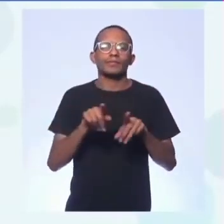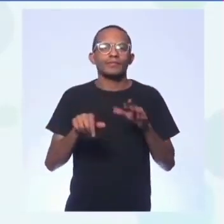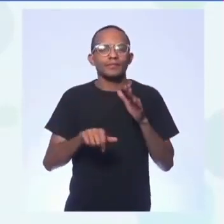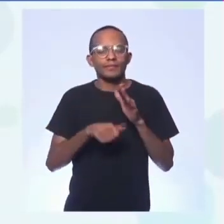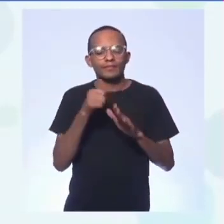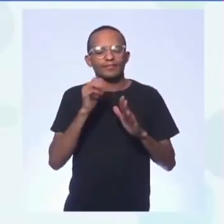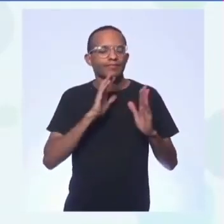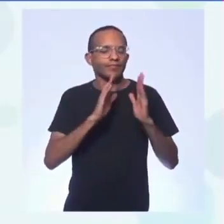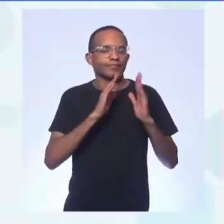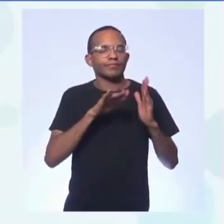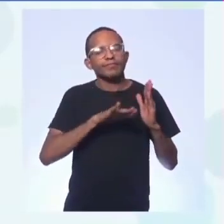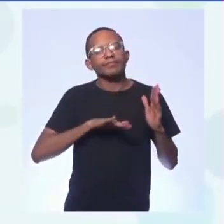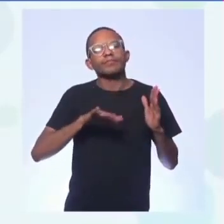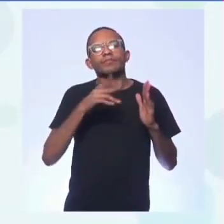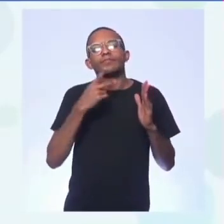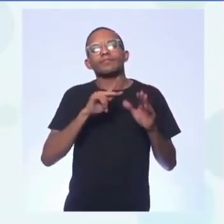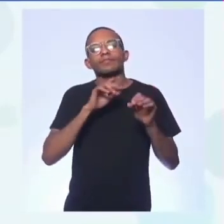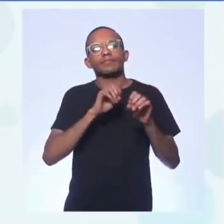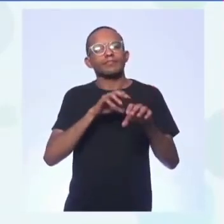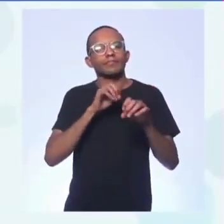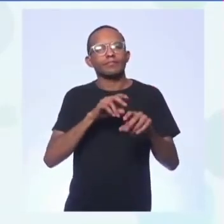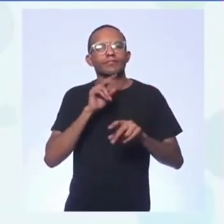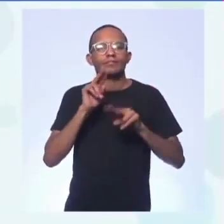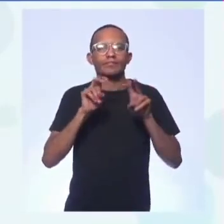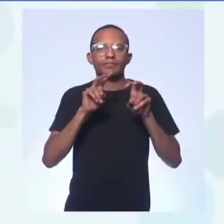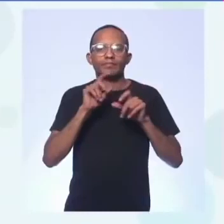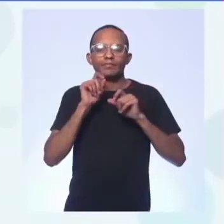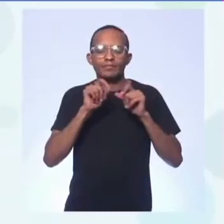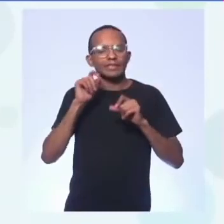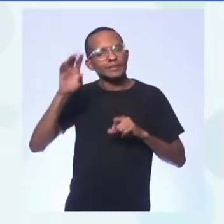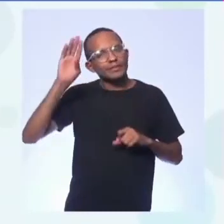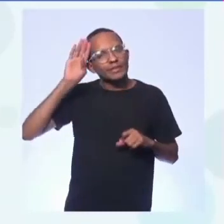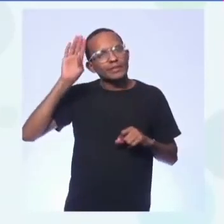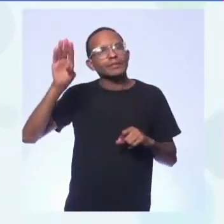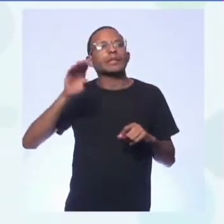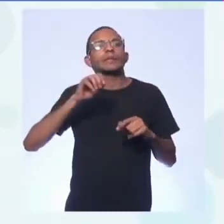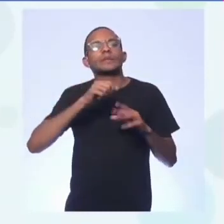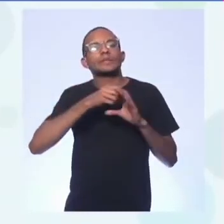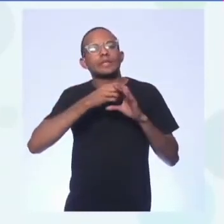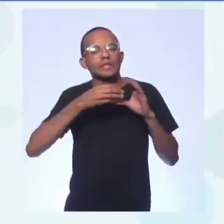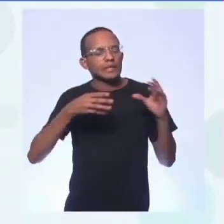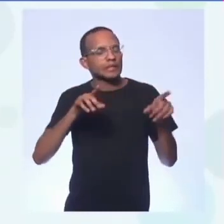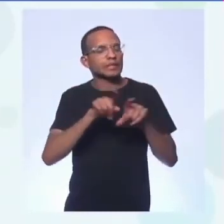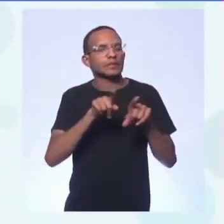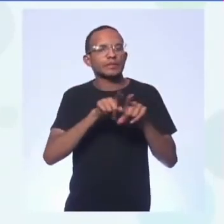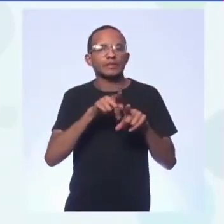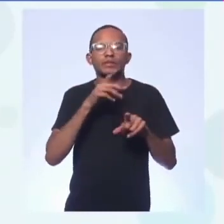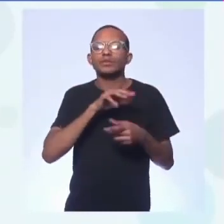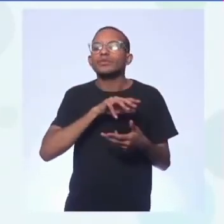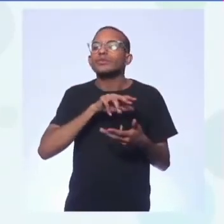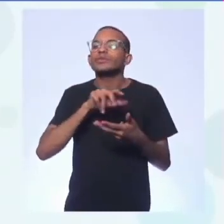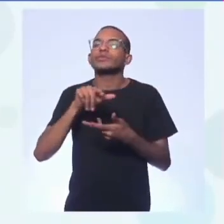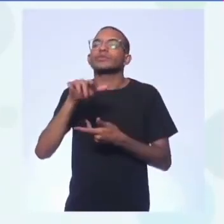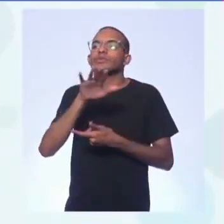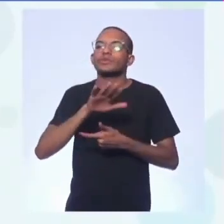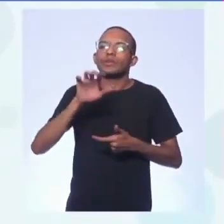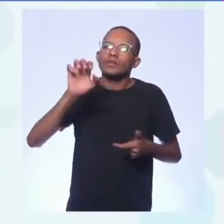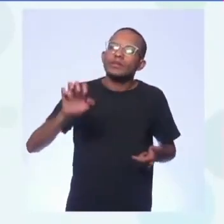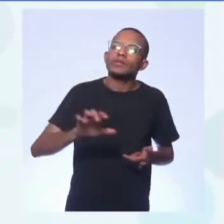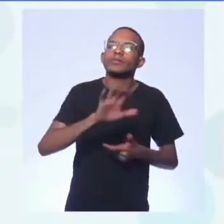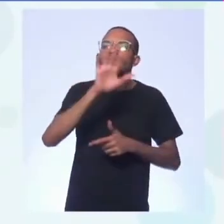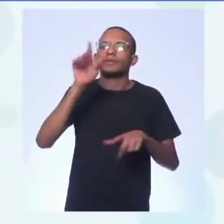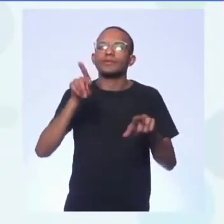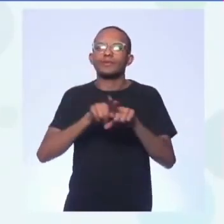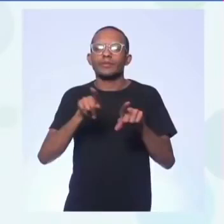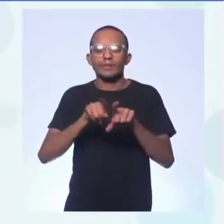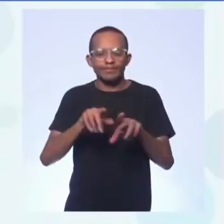primeira parte aí dessa aula sobre as principais características do mundo europeu